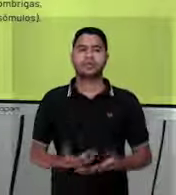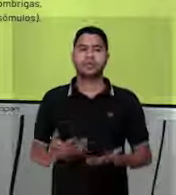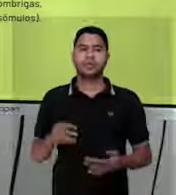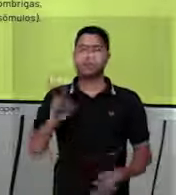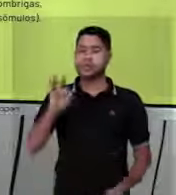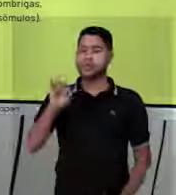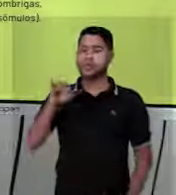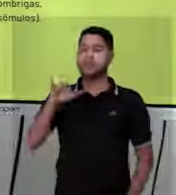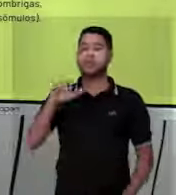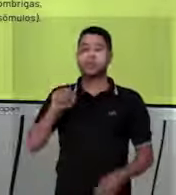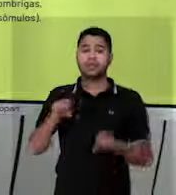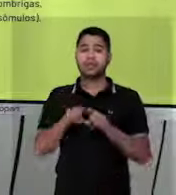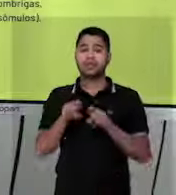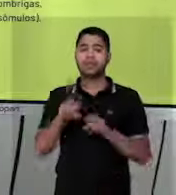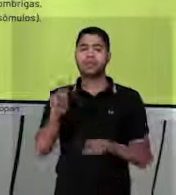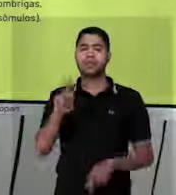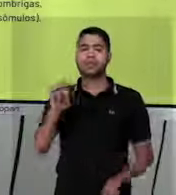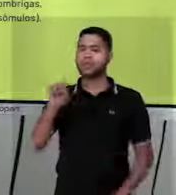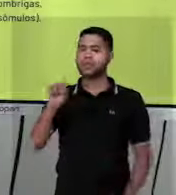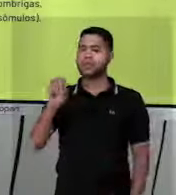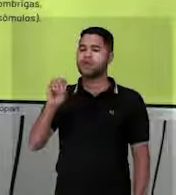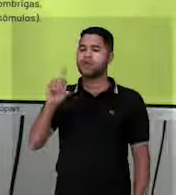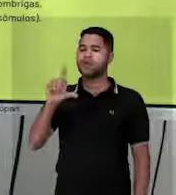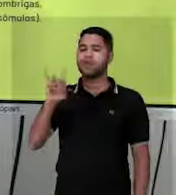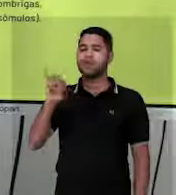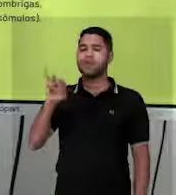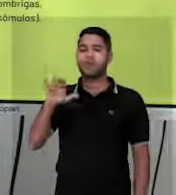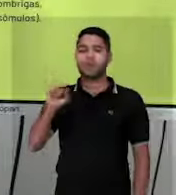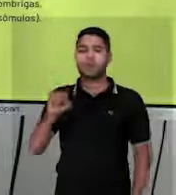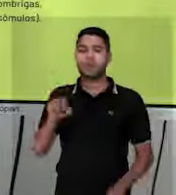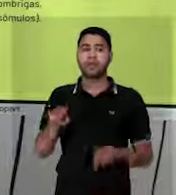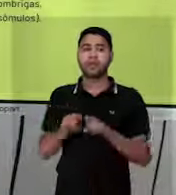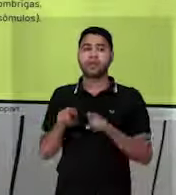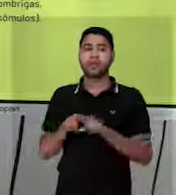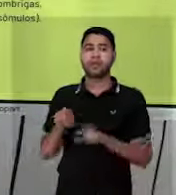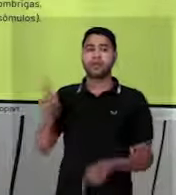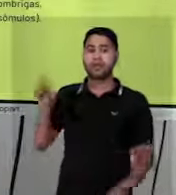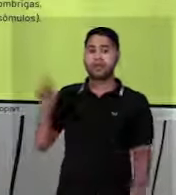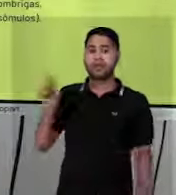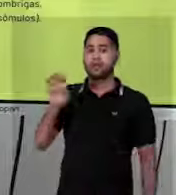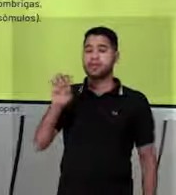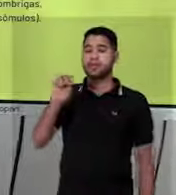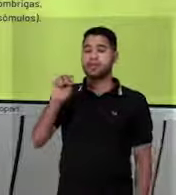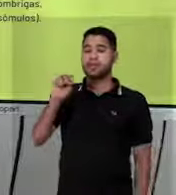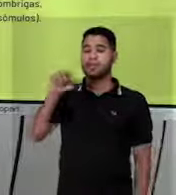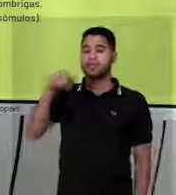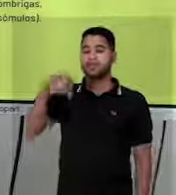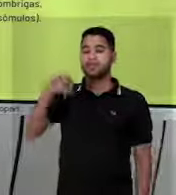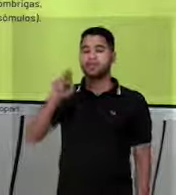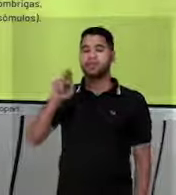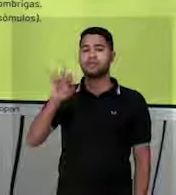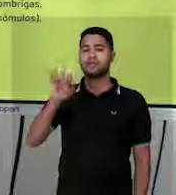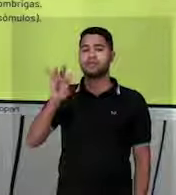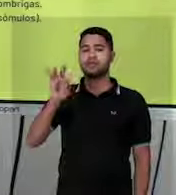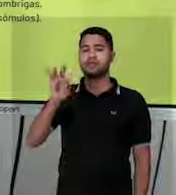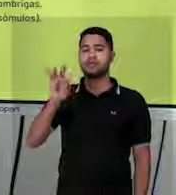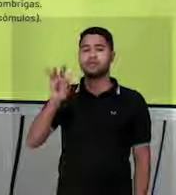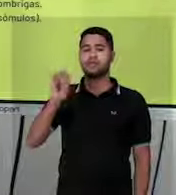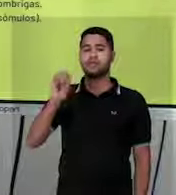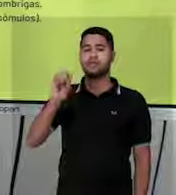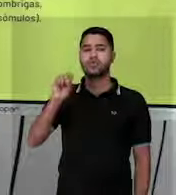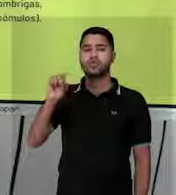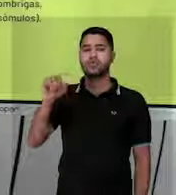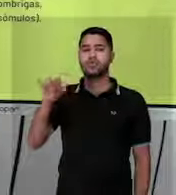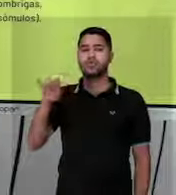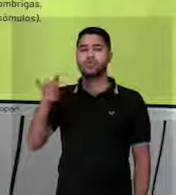solitárias, e os esquistossômulos, que são os causadores, então, da doença da barriga d'água,